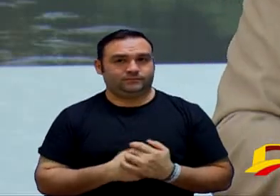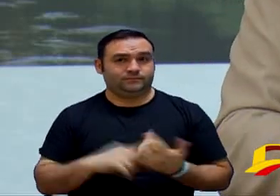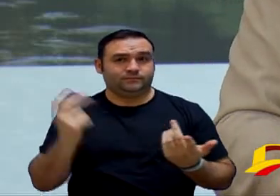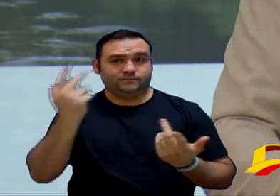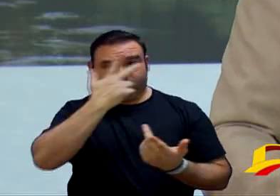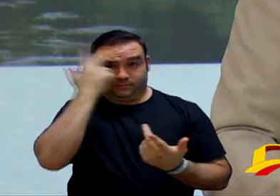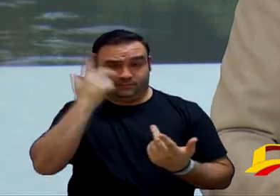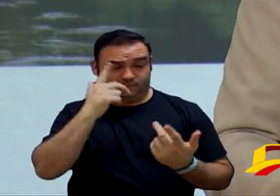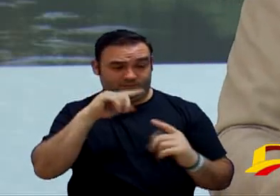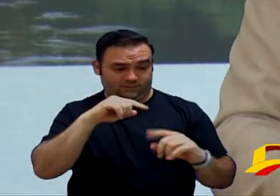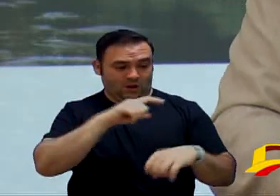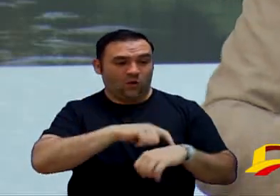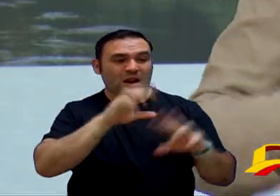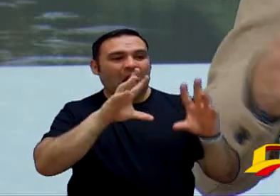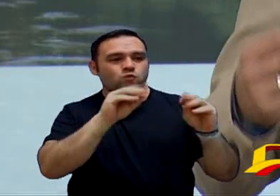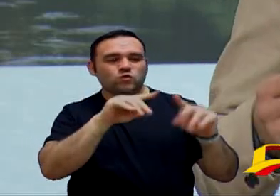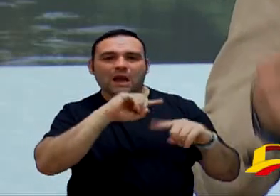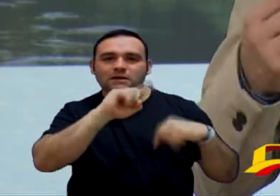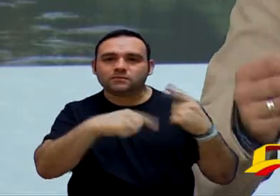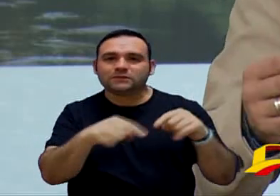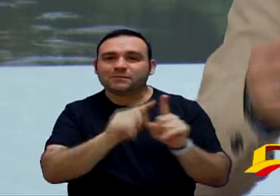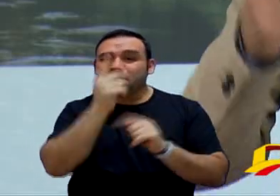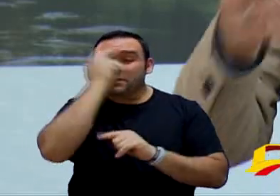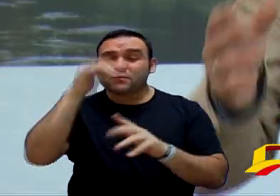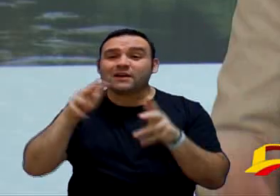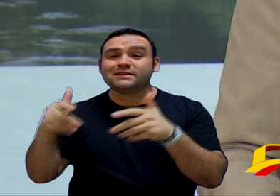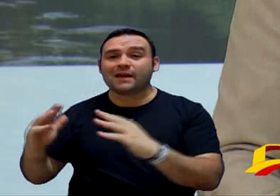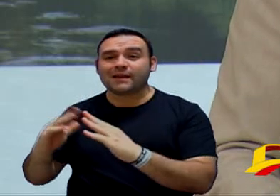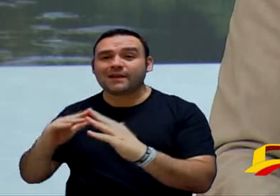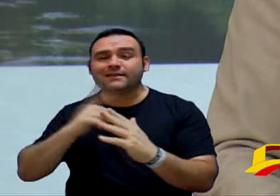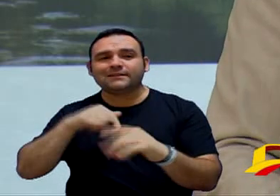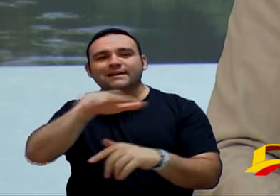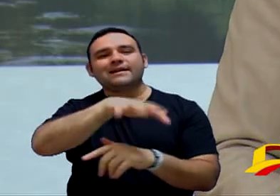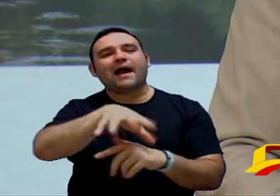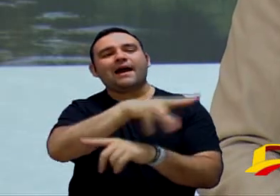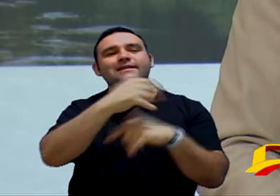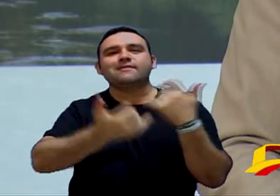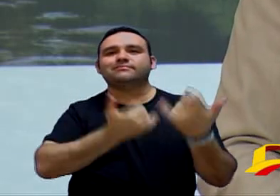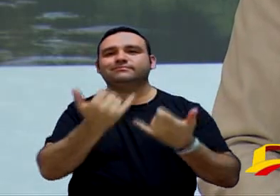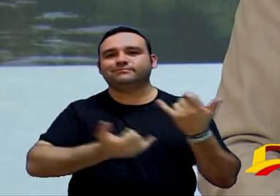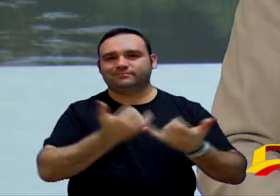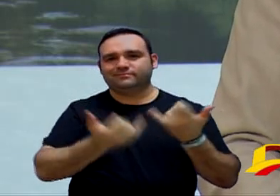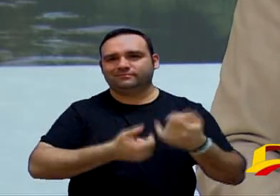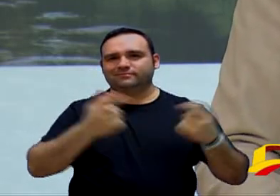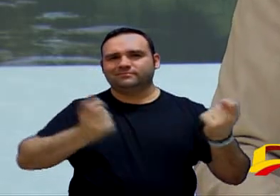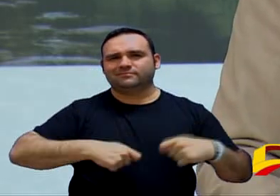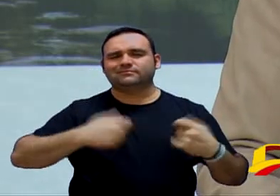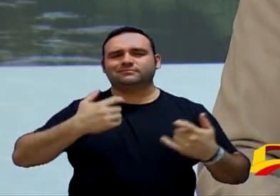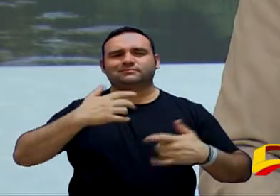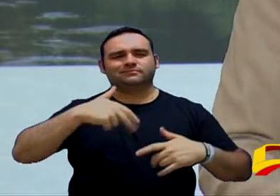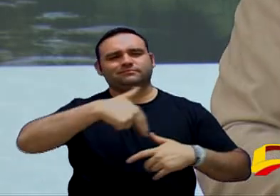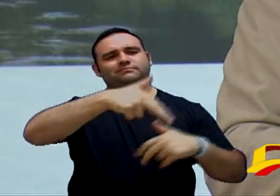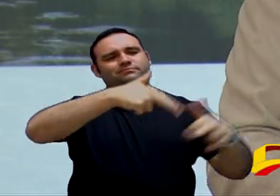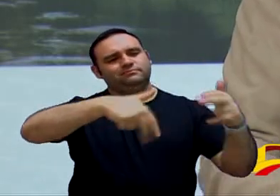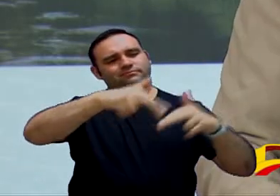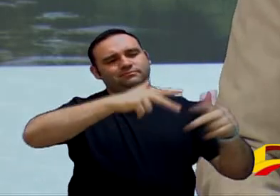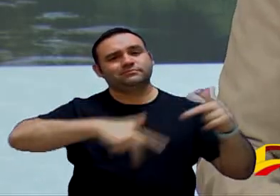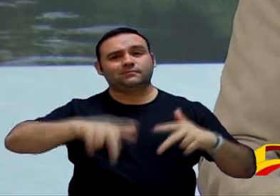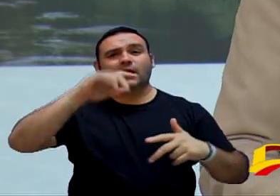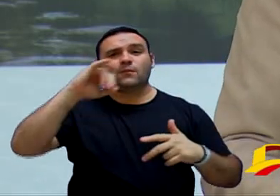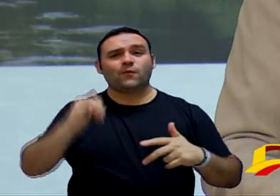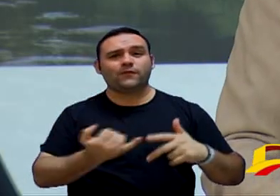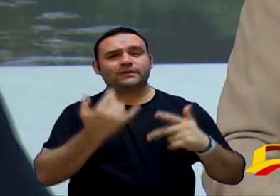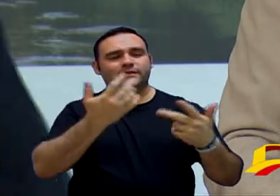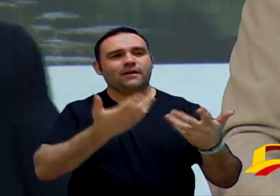depois desse período pessoal chega em casa e ter essa área essa área de lazer Onde posso se divertir aproveitar